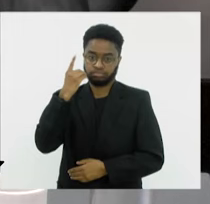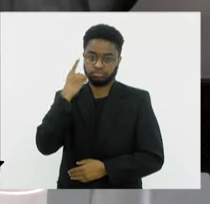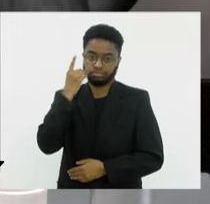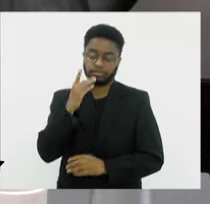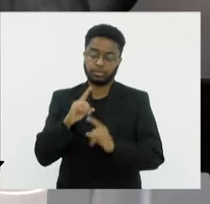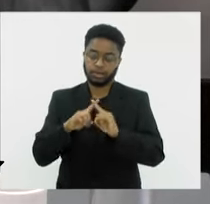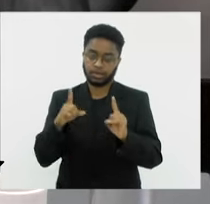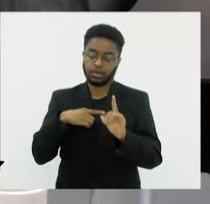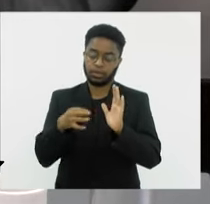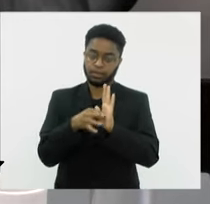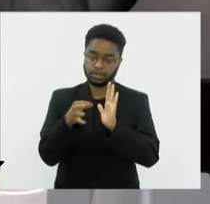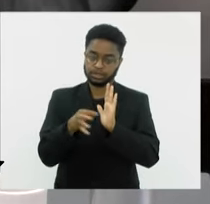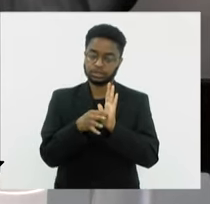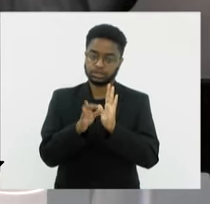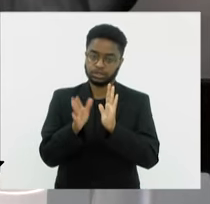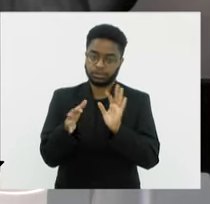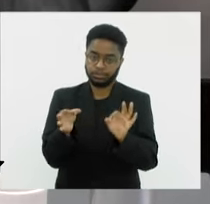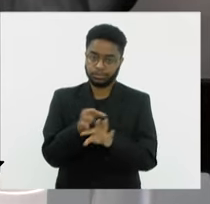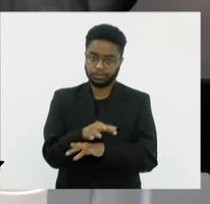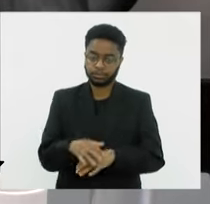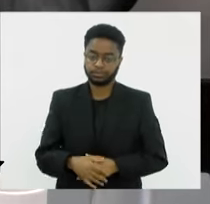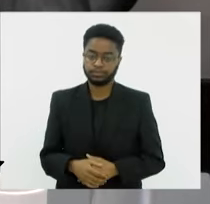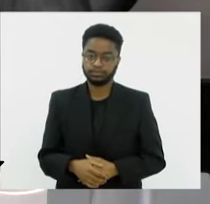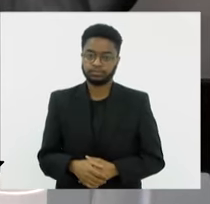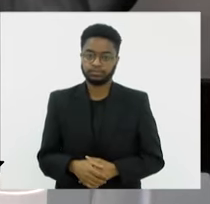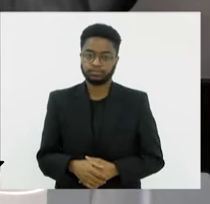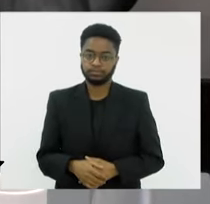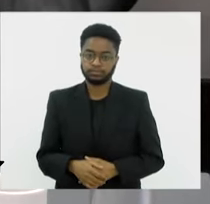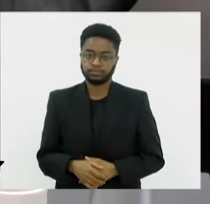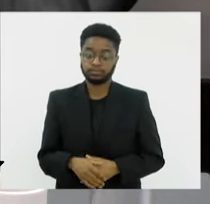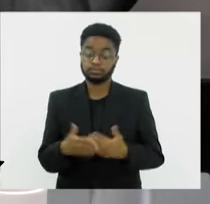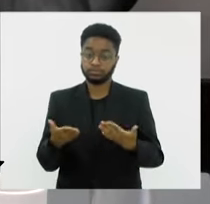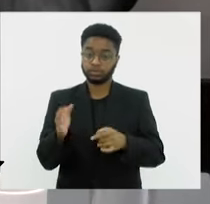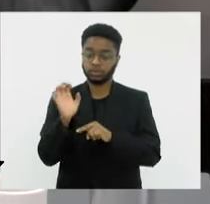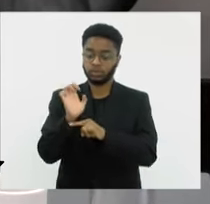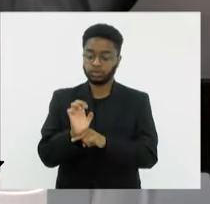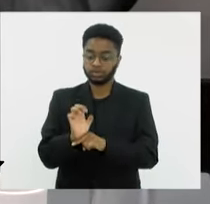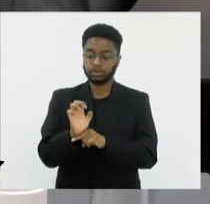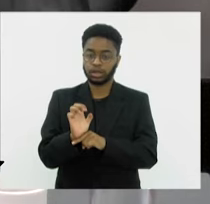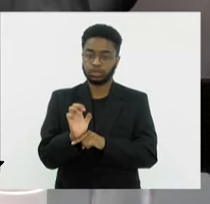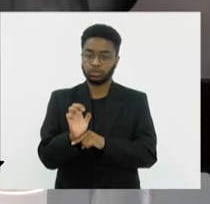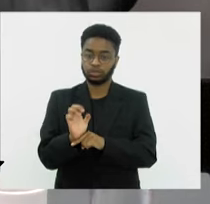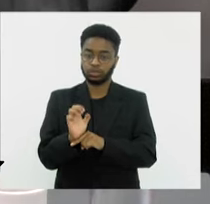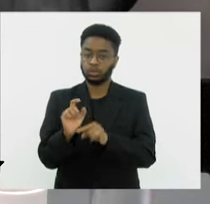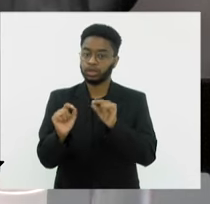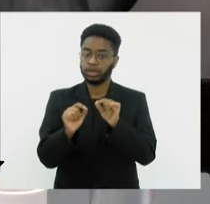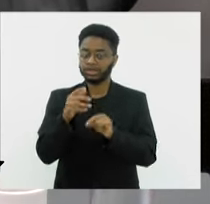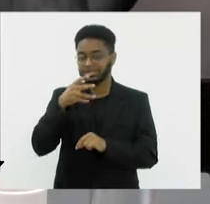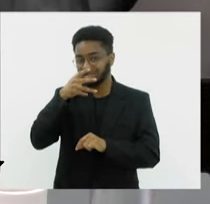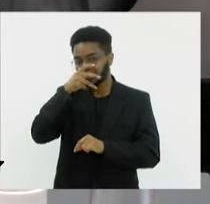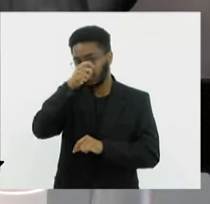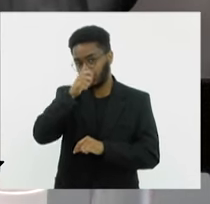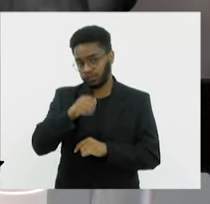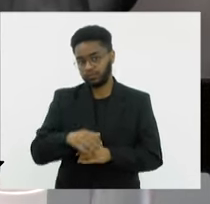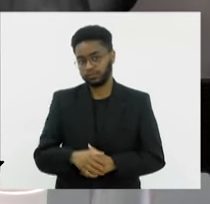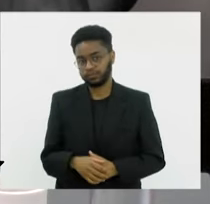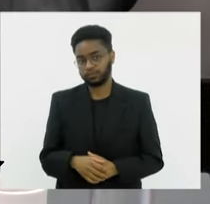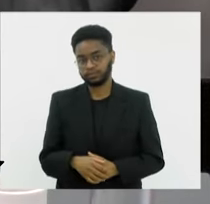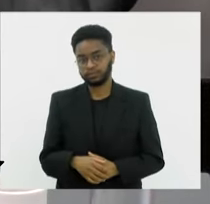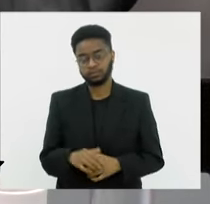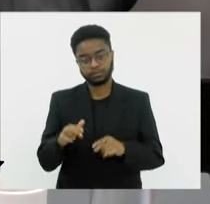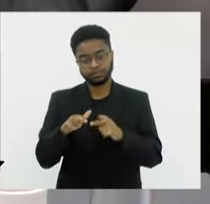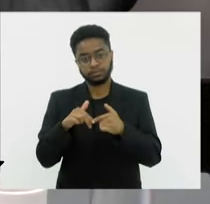parecer prévio. O Estado, em tese, foi salvo pela